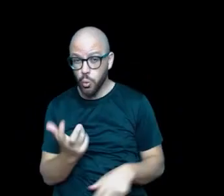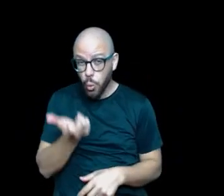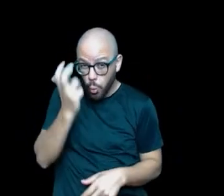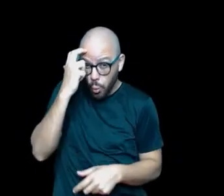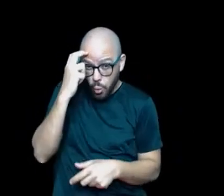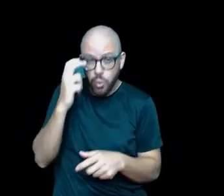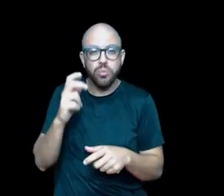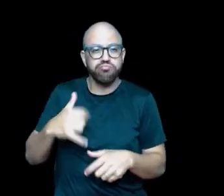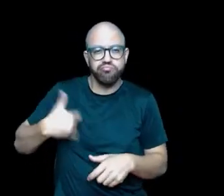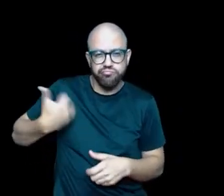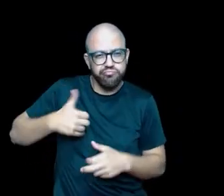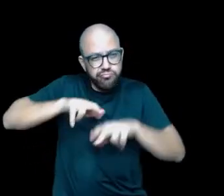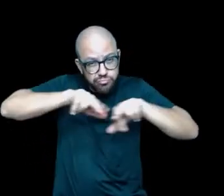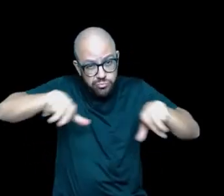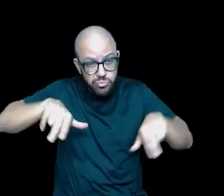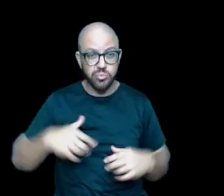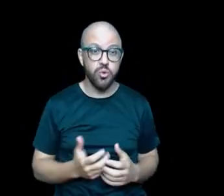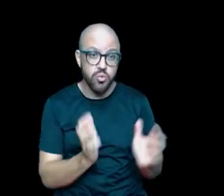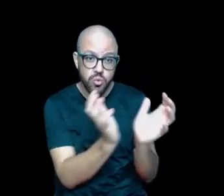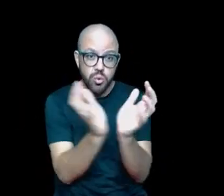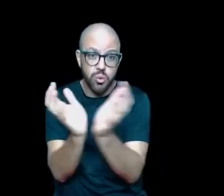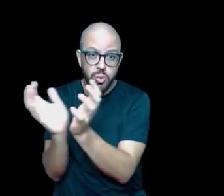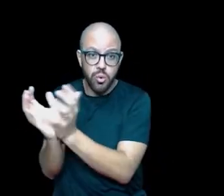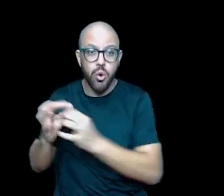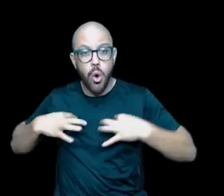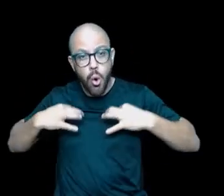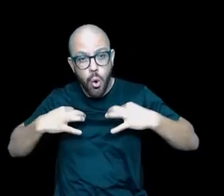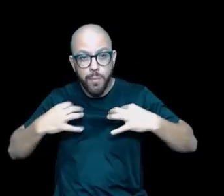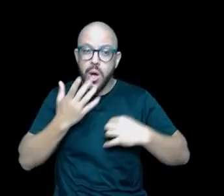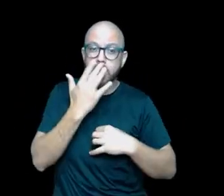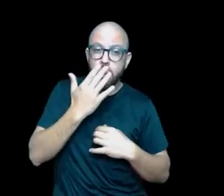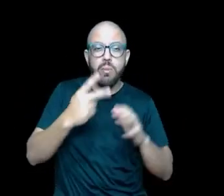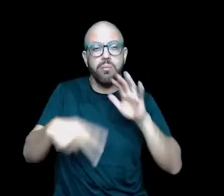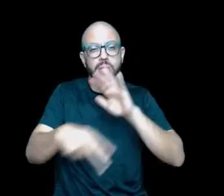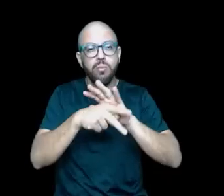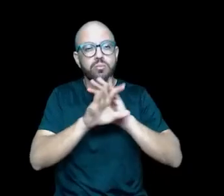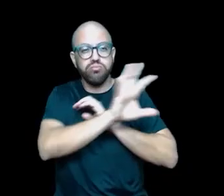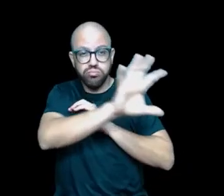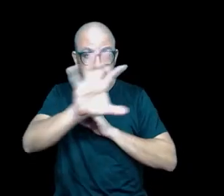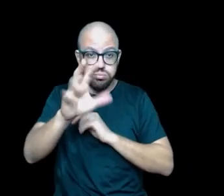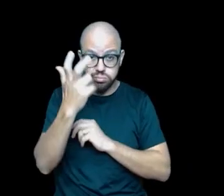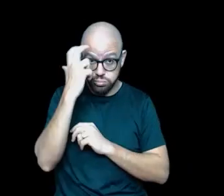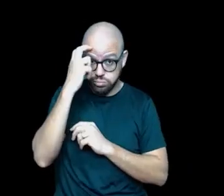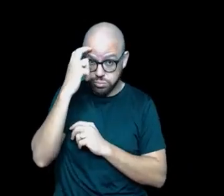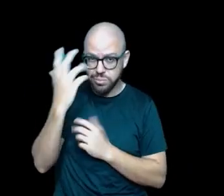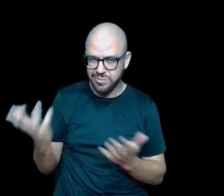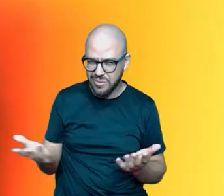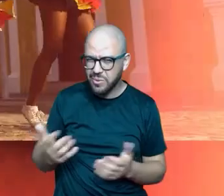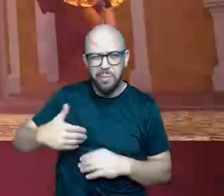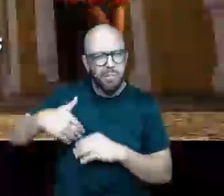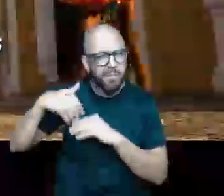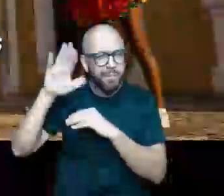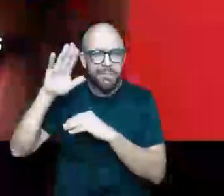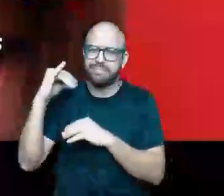vídeo é plural, com agentes culturais de todas as idades, etnias, roupas e figurinos coloridos próprios de cada expressão